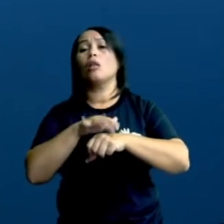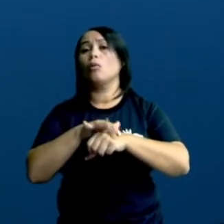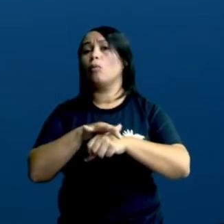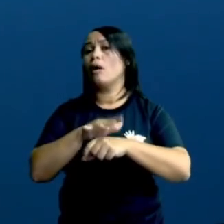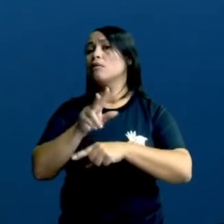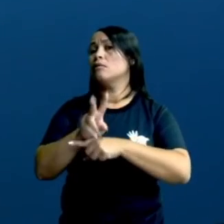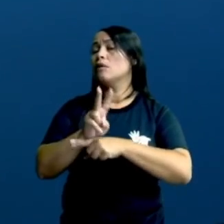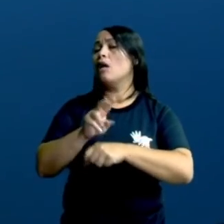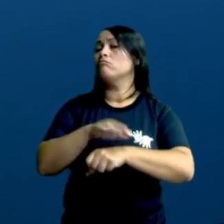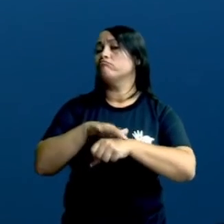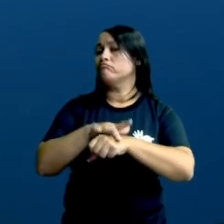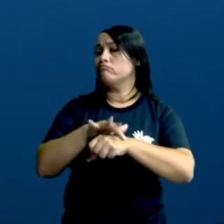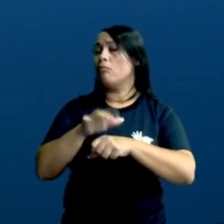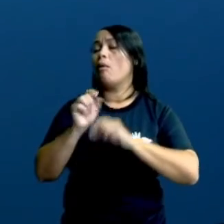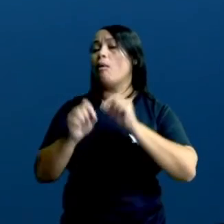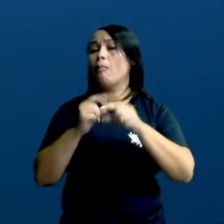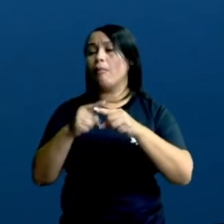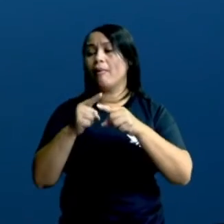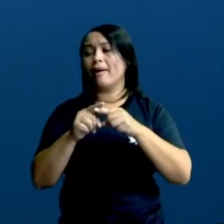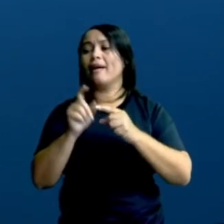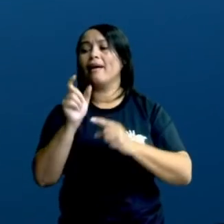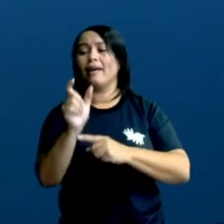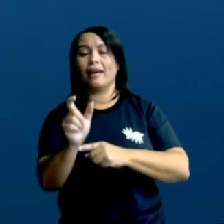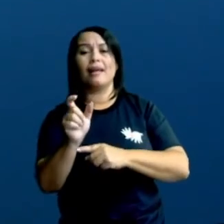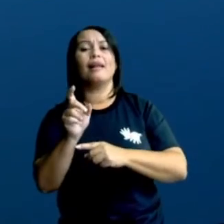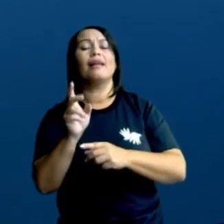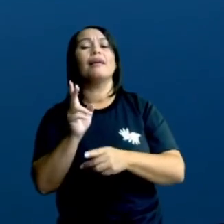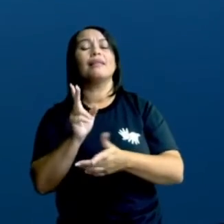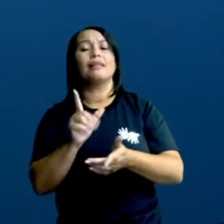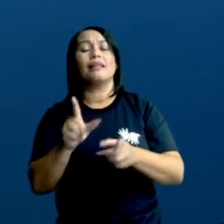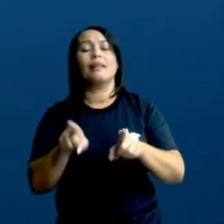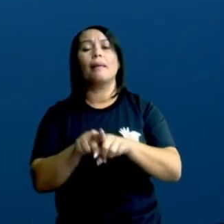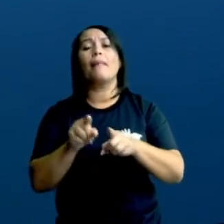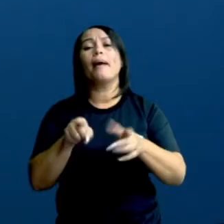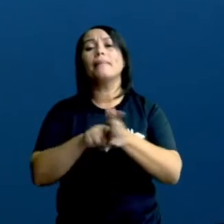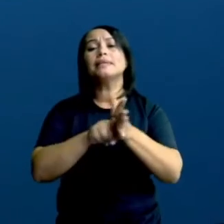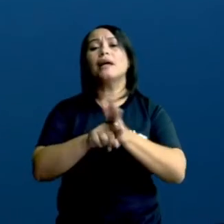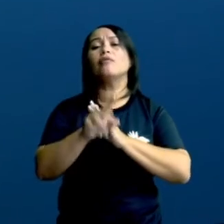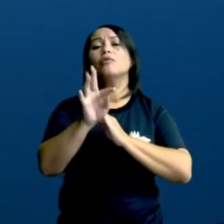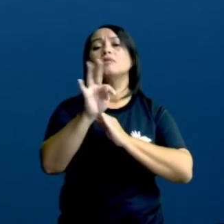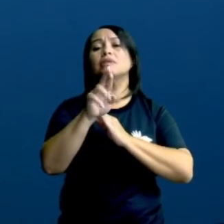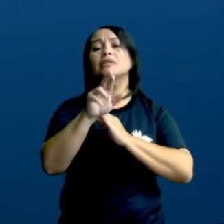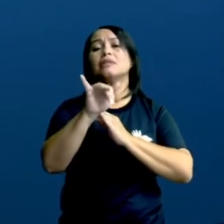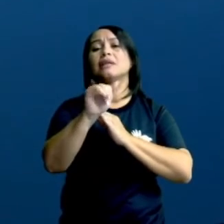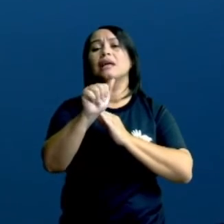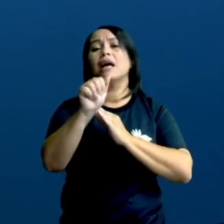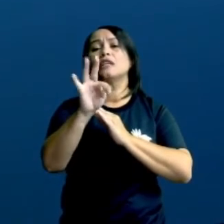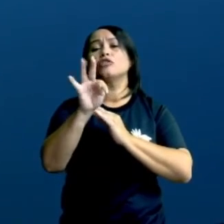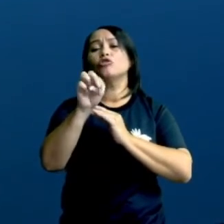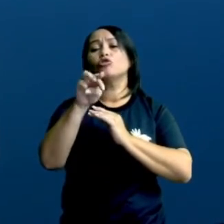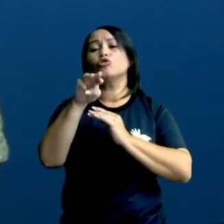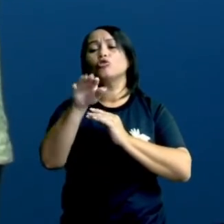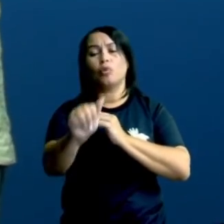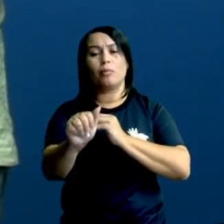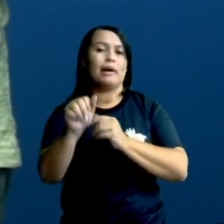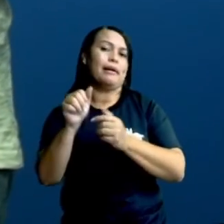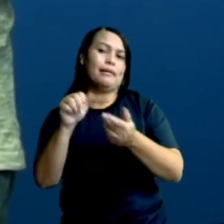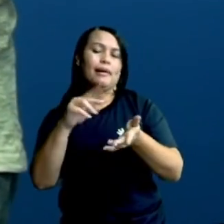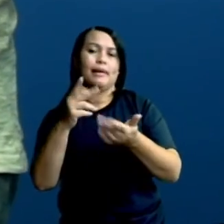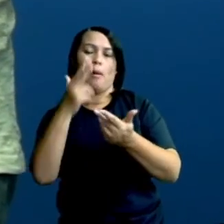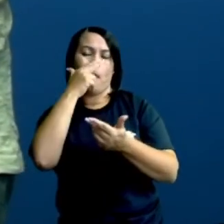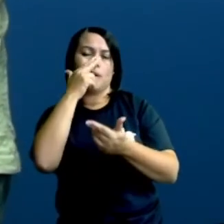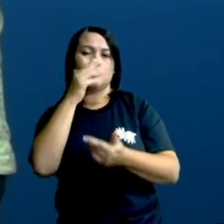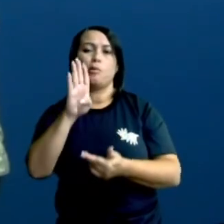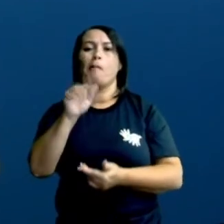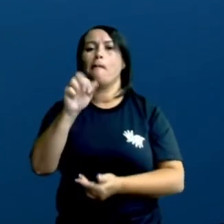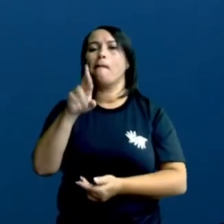inseto transmissor, né, do trypanosoma, que é o triatoma, também chamado de barbeiro, o besouro barbeiro. Então, essa doença, também